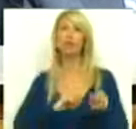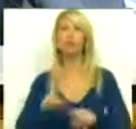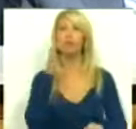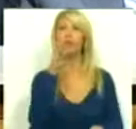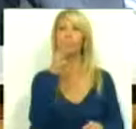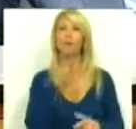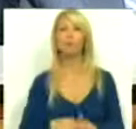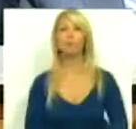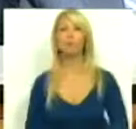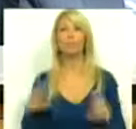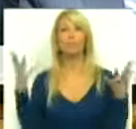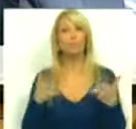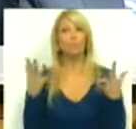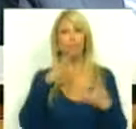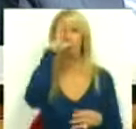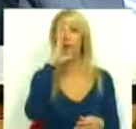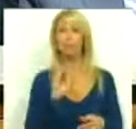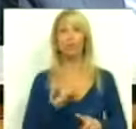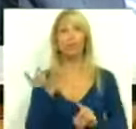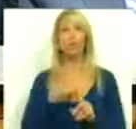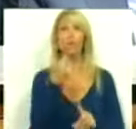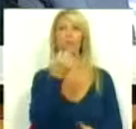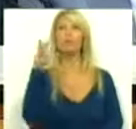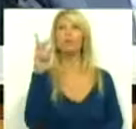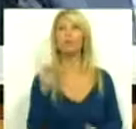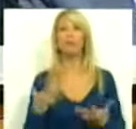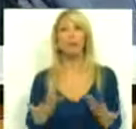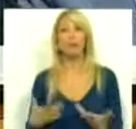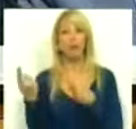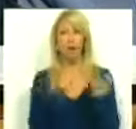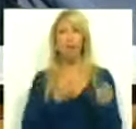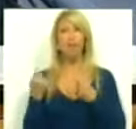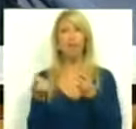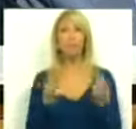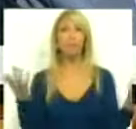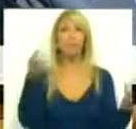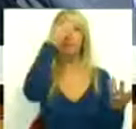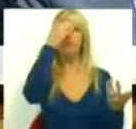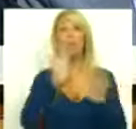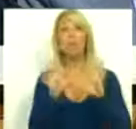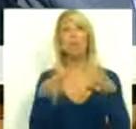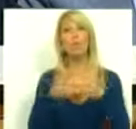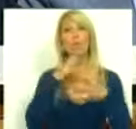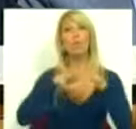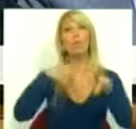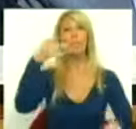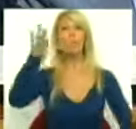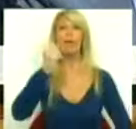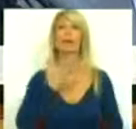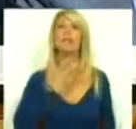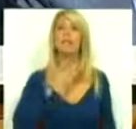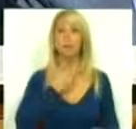Deputados. O Orçamento de Estado para 2013, que estamos agora a debater, na opinião do Grupo Parlamentar do